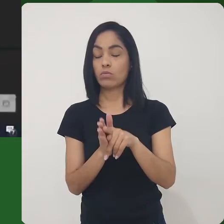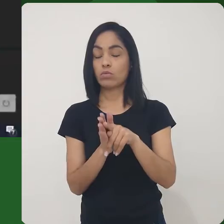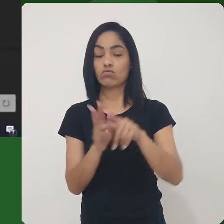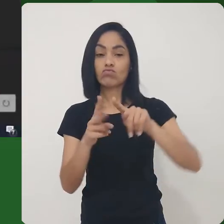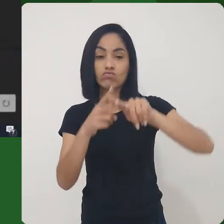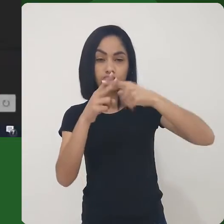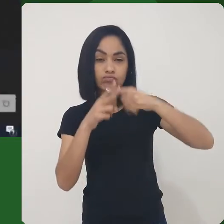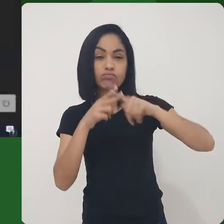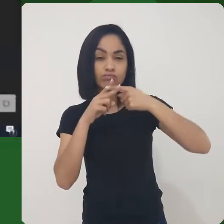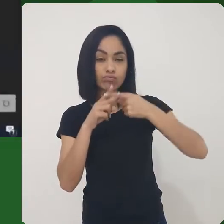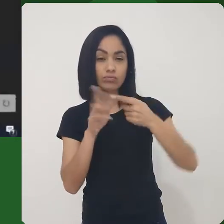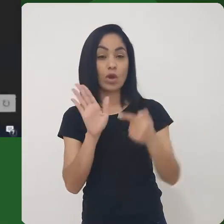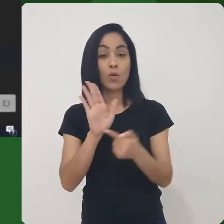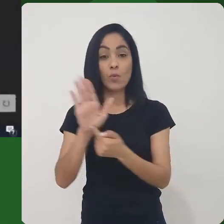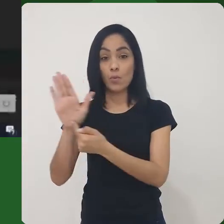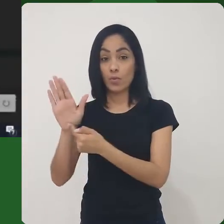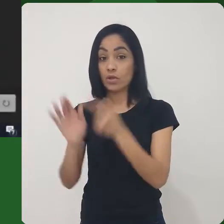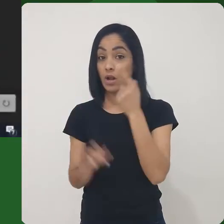formatação.